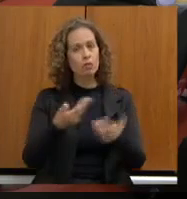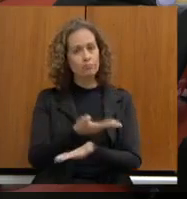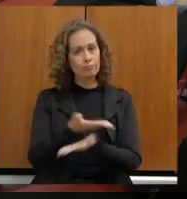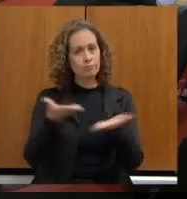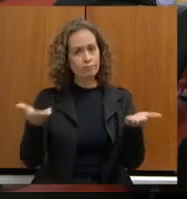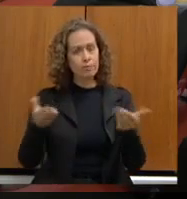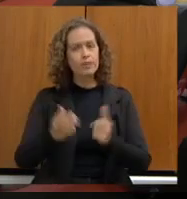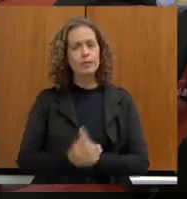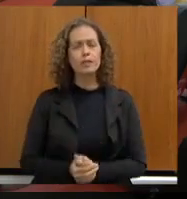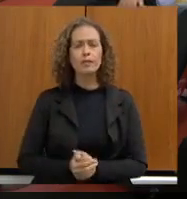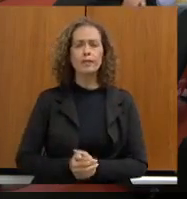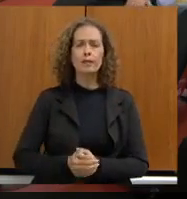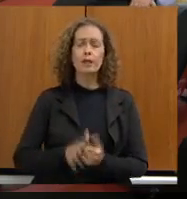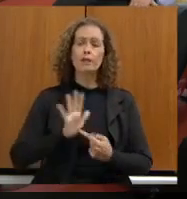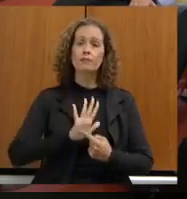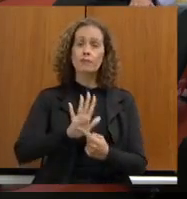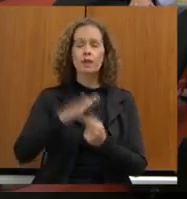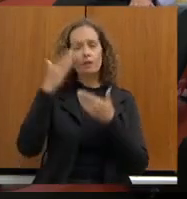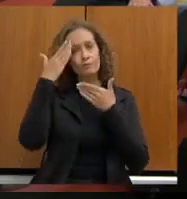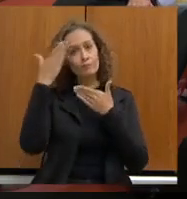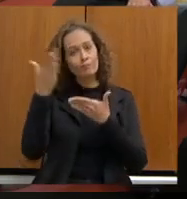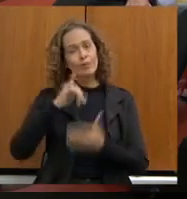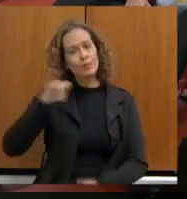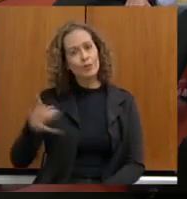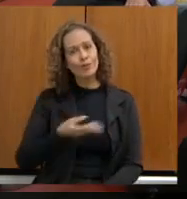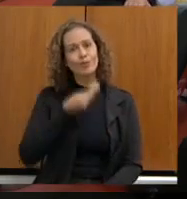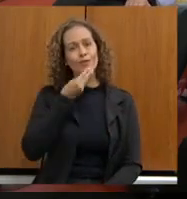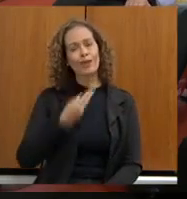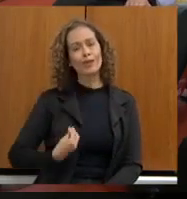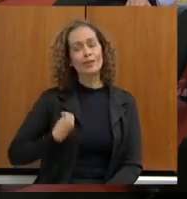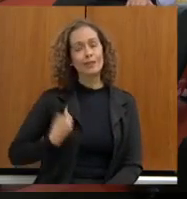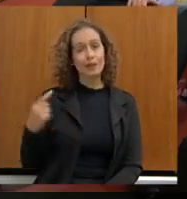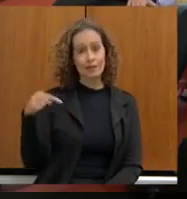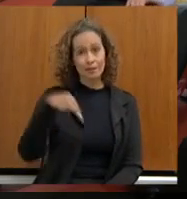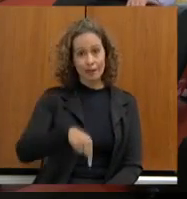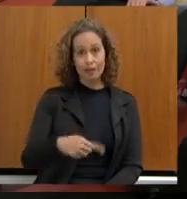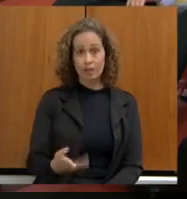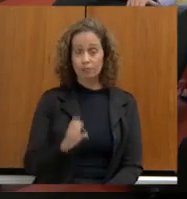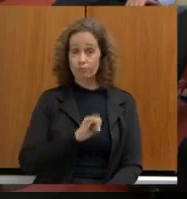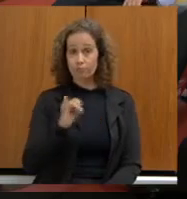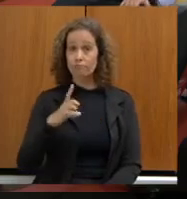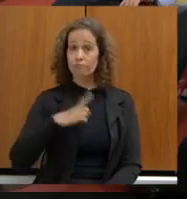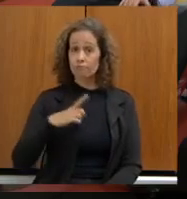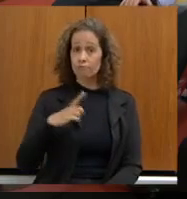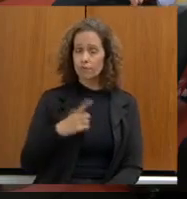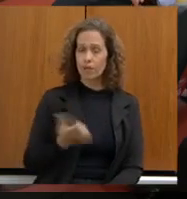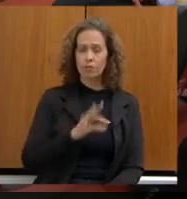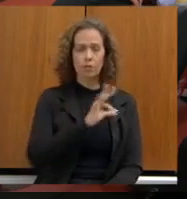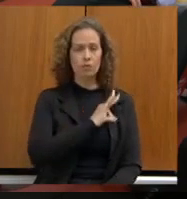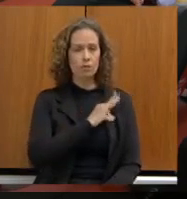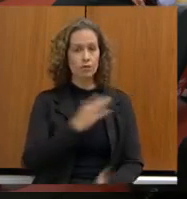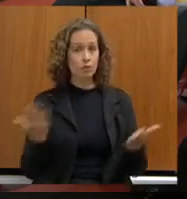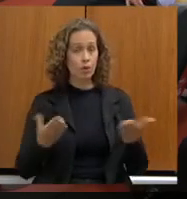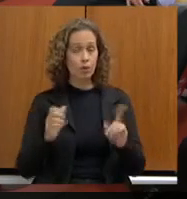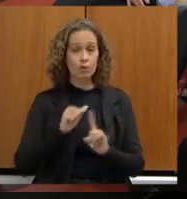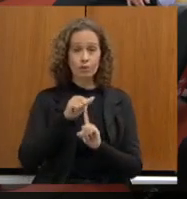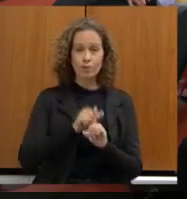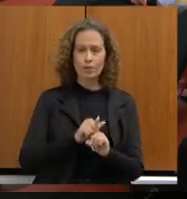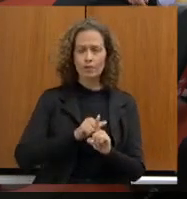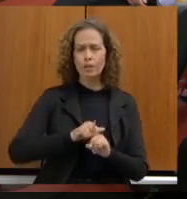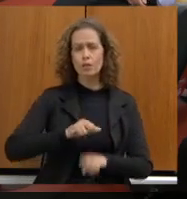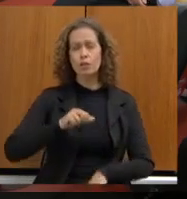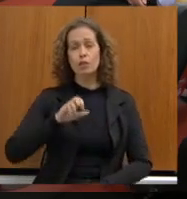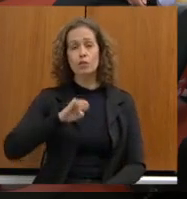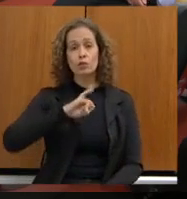registrar a gratidão a oportunidade de estar aqui Se nós temos hoje uma polícia que nesse ano nesse mês né de